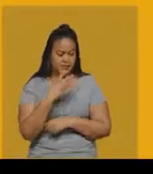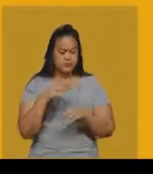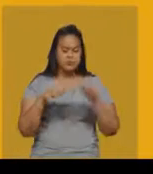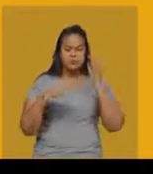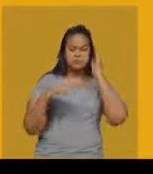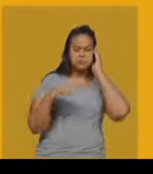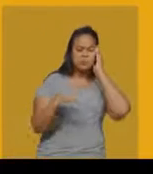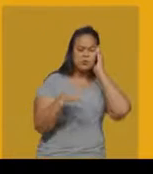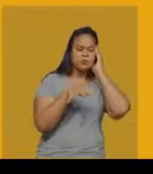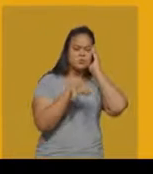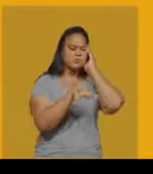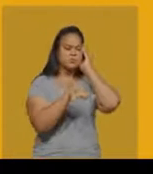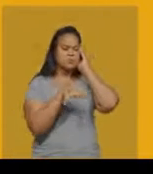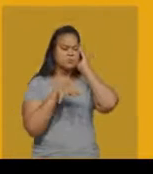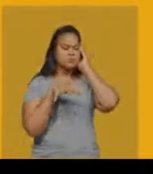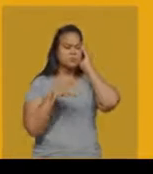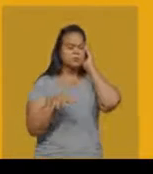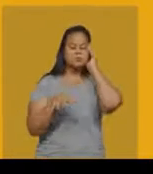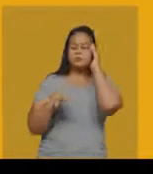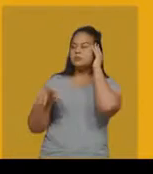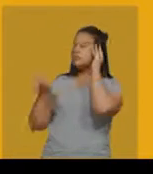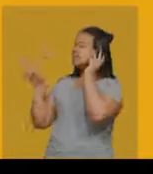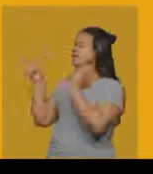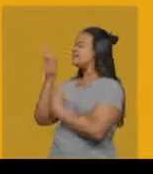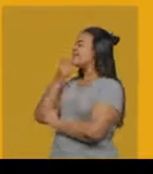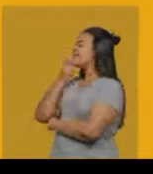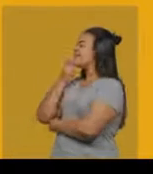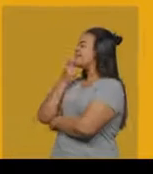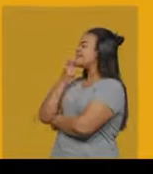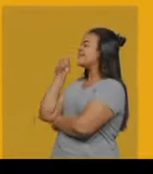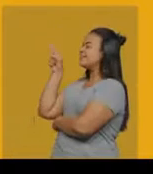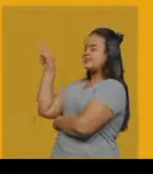Master of Ceremonies,